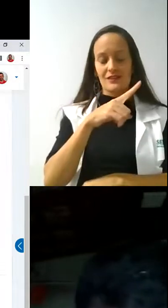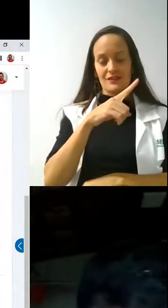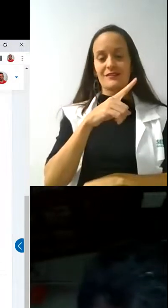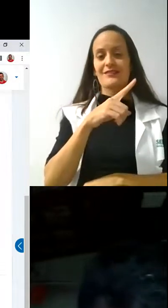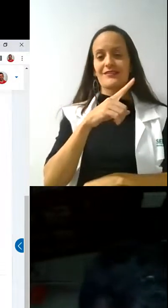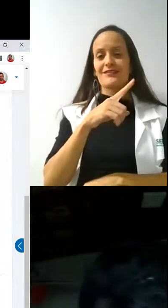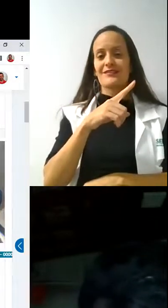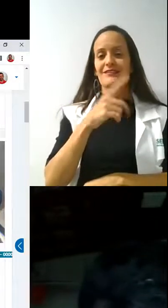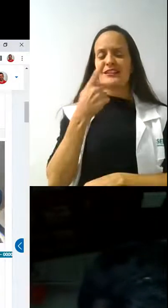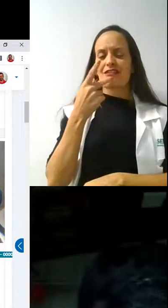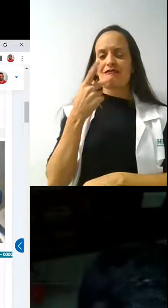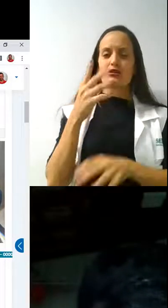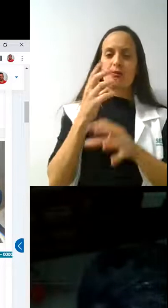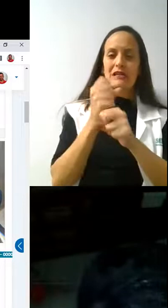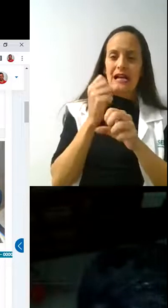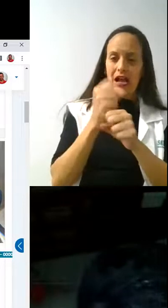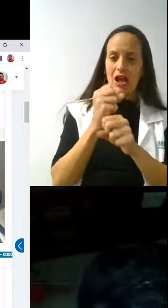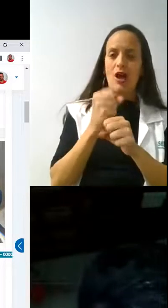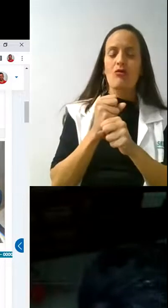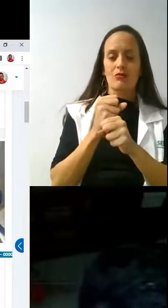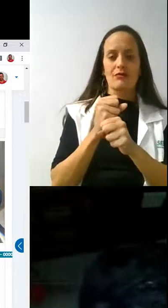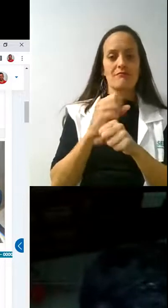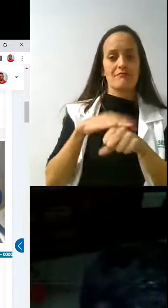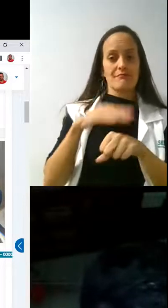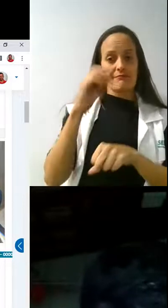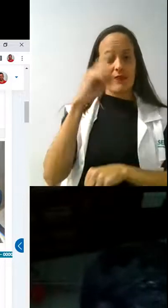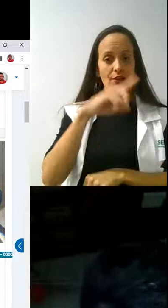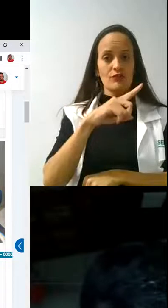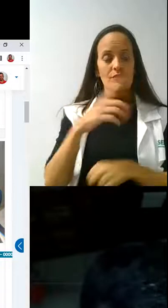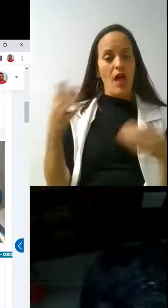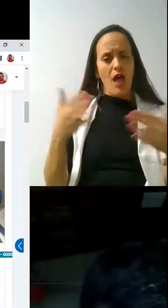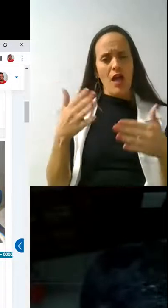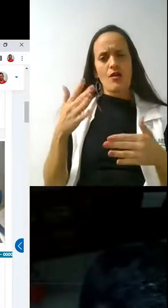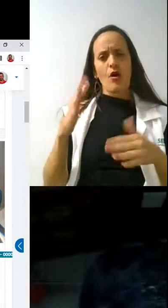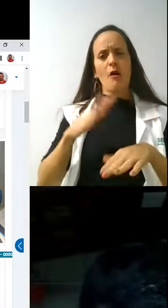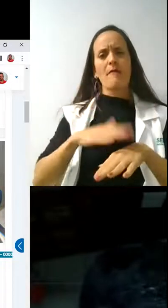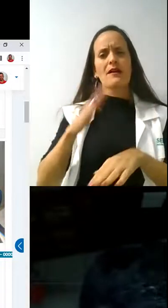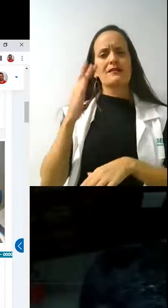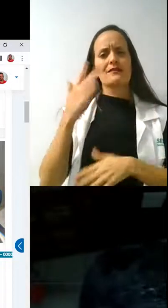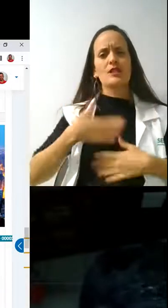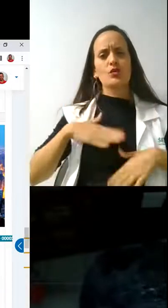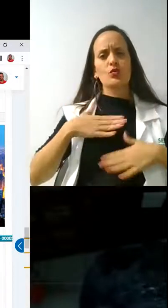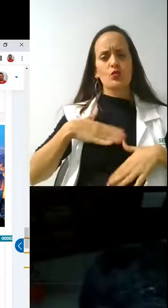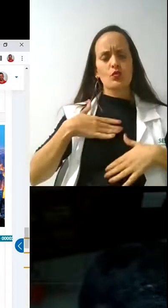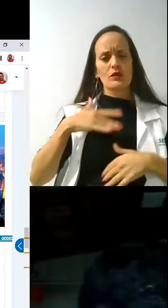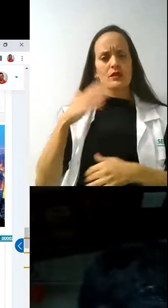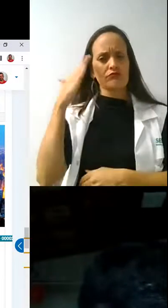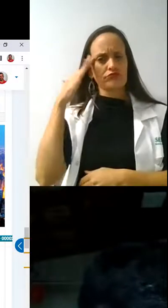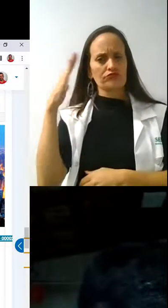dos cálculos, né, e tal. Então, deixa eu só mostrar aqui, turma de vocês é a 12.